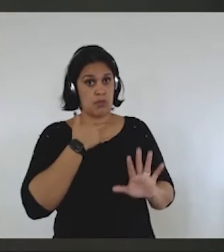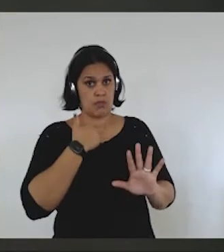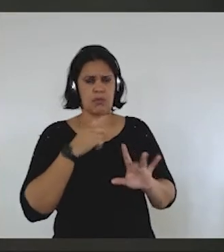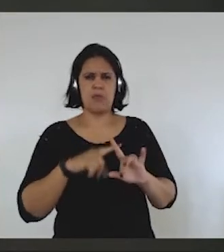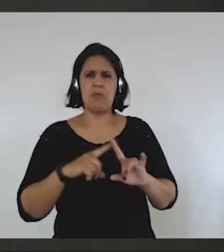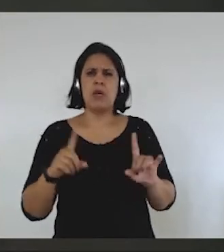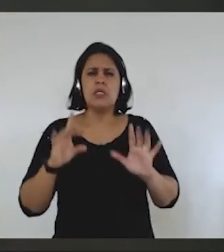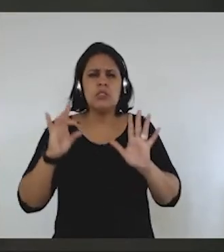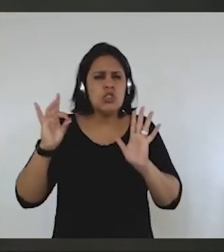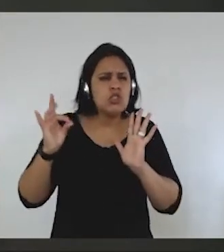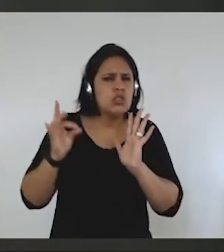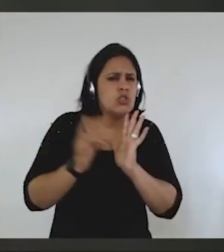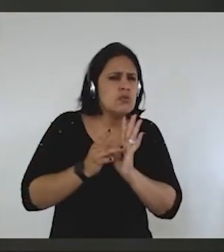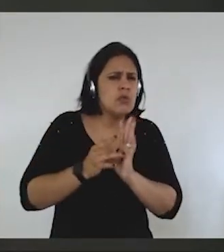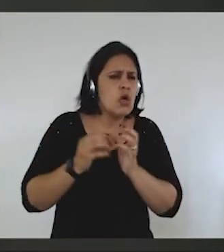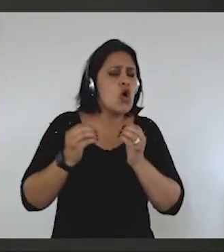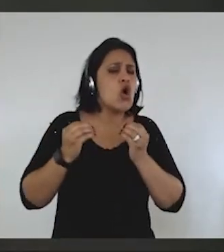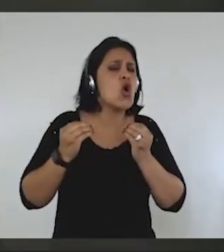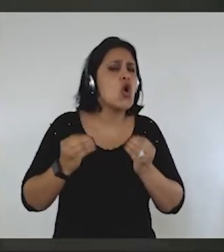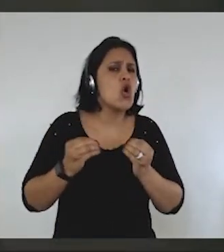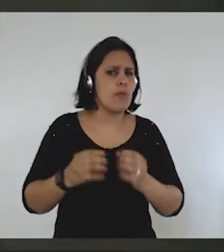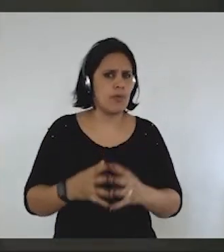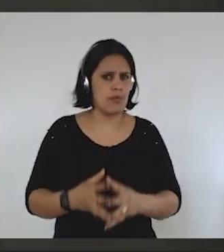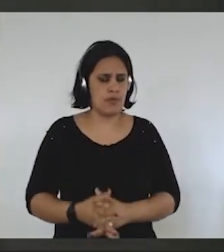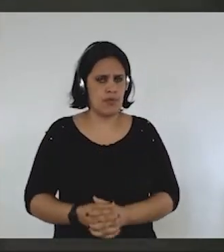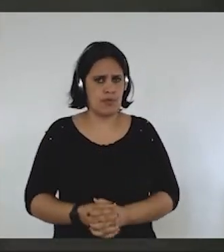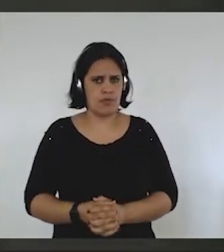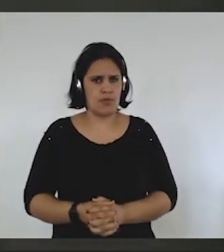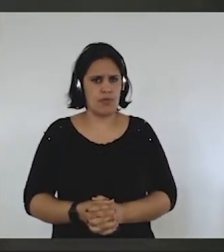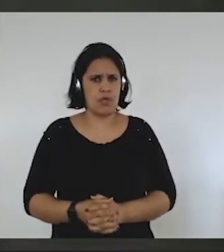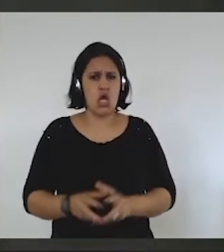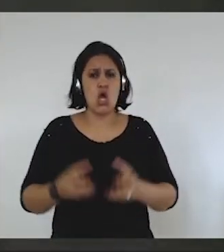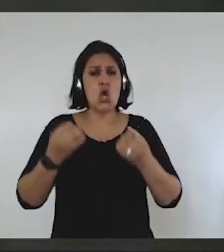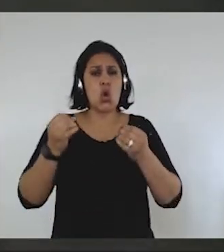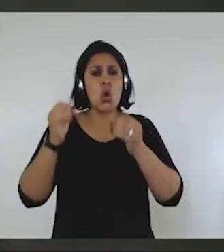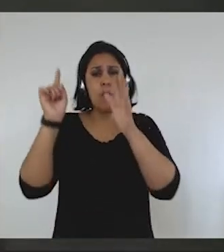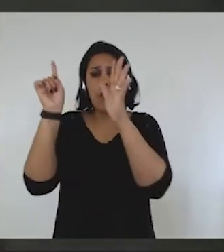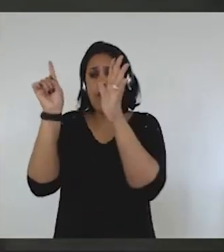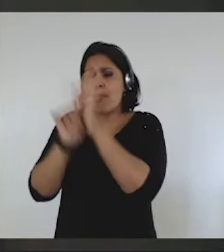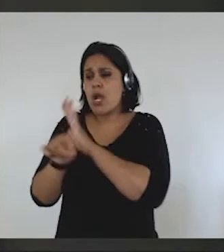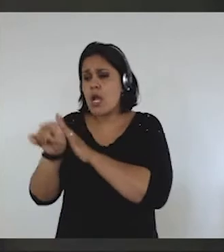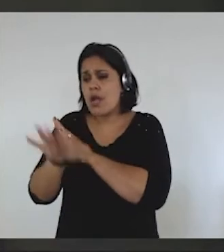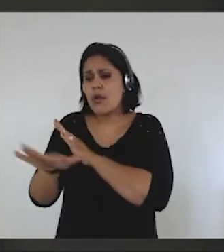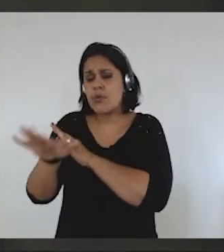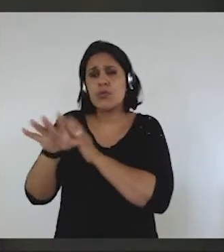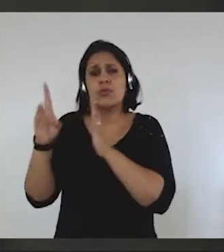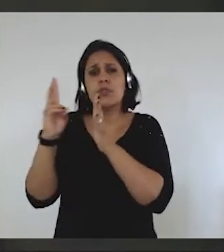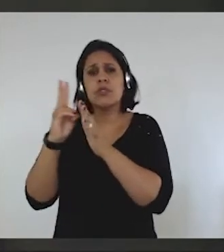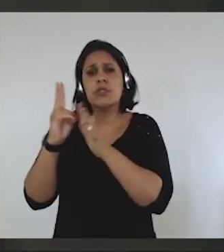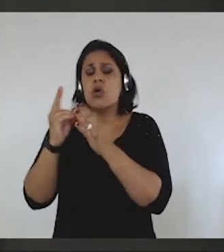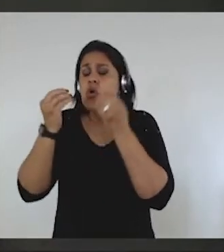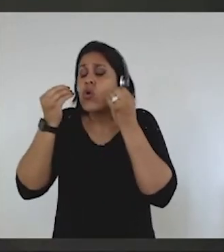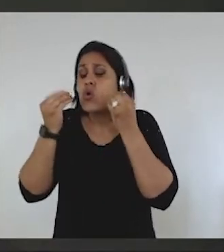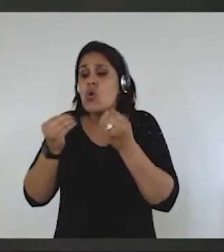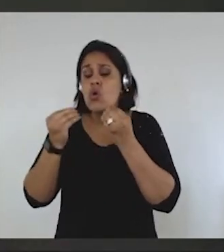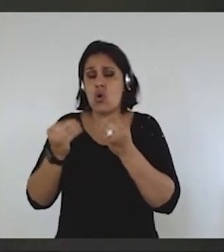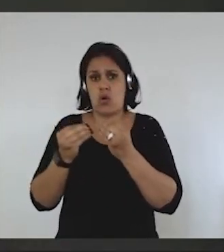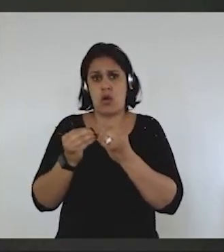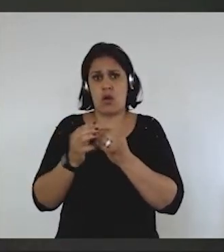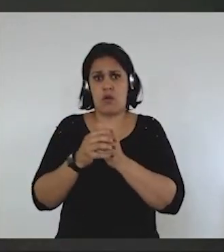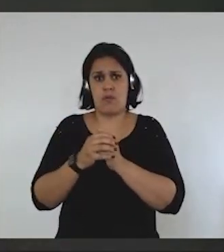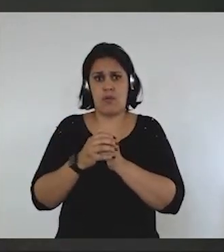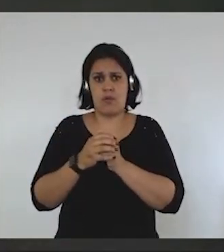fáticos, faremos essa consulta? Como, em termos fáticos, garantiremos que essa consulta não coloque